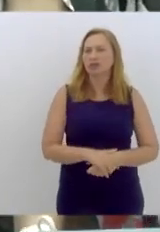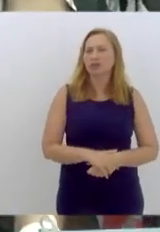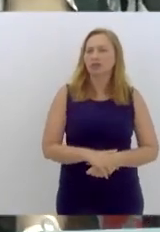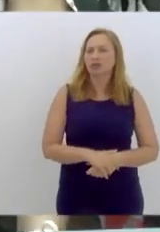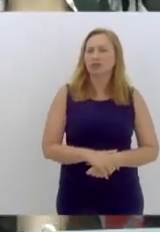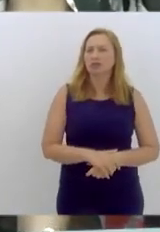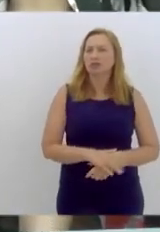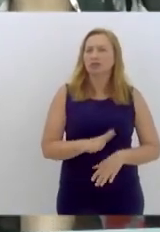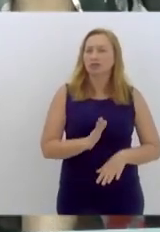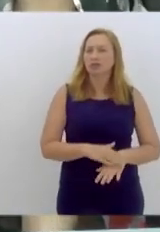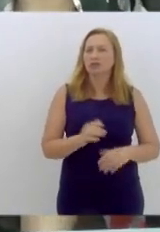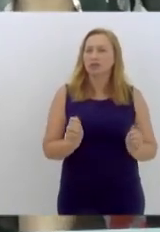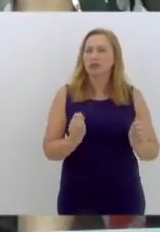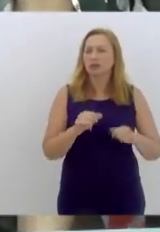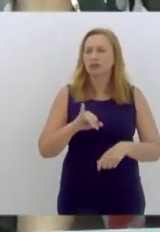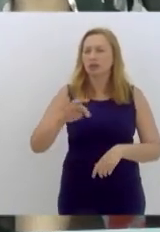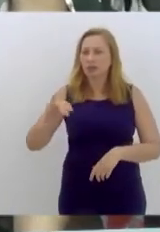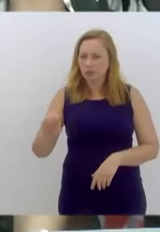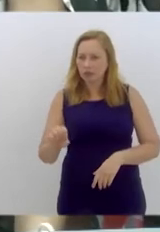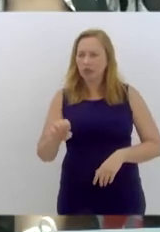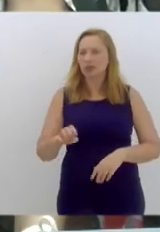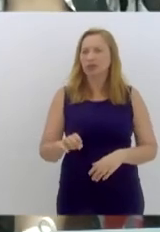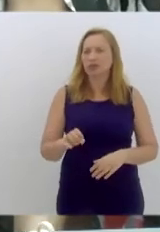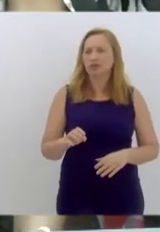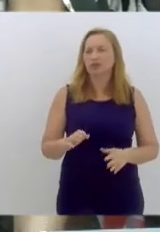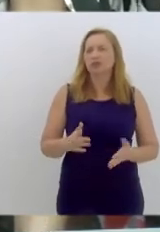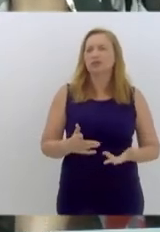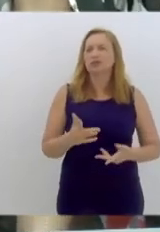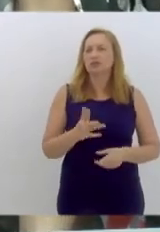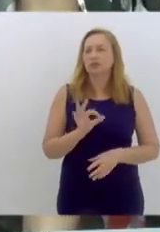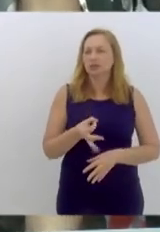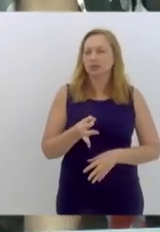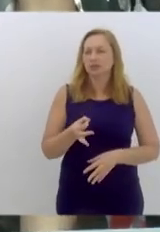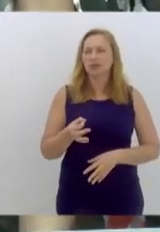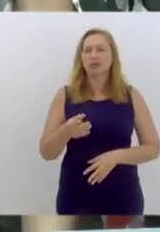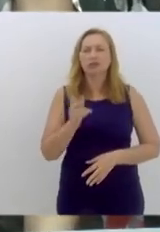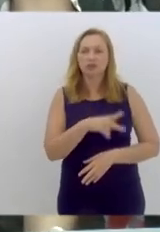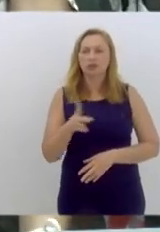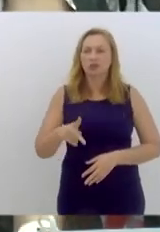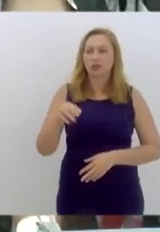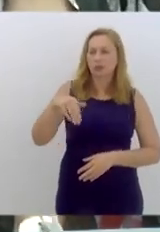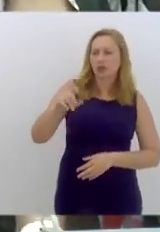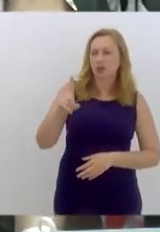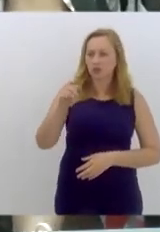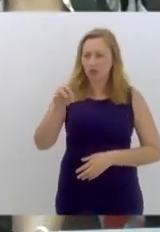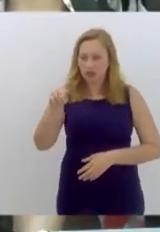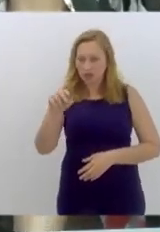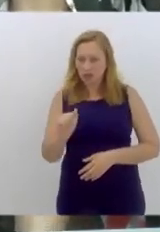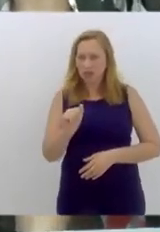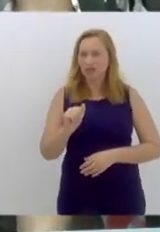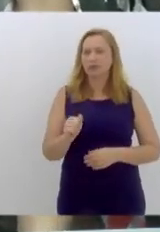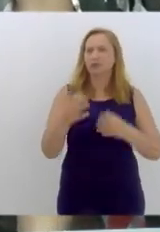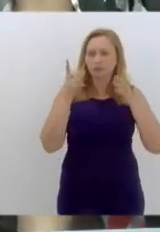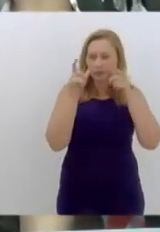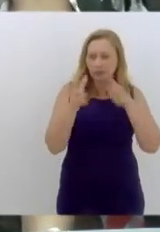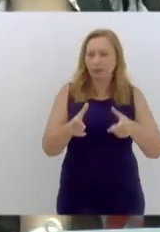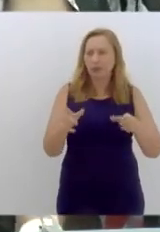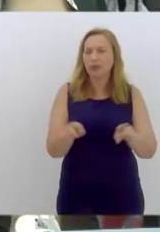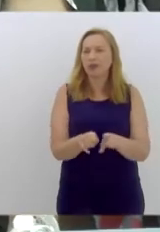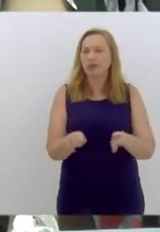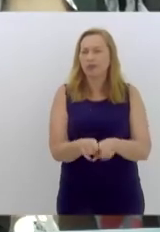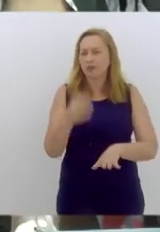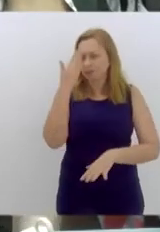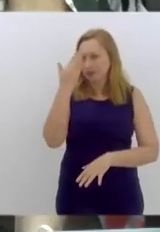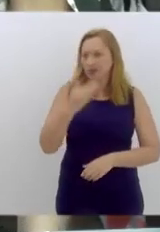o máximo possível no INEP, até que nesse país até o passado é incerto, né, professora Malvina? Então, a gente precisa estar muito atento quanto a isso também. Obrigado, secretária Renan.